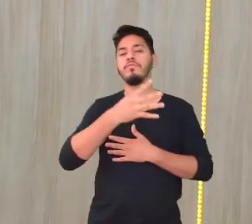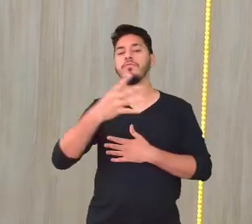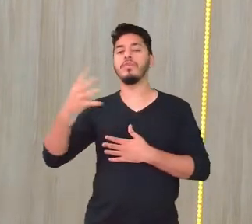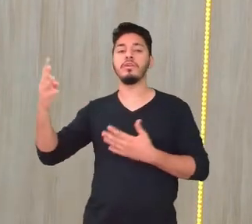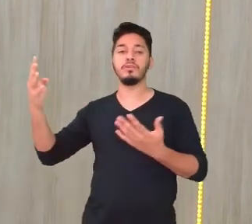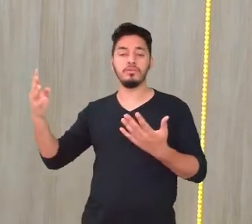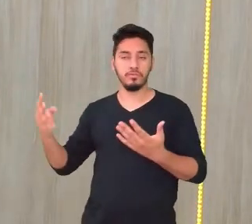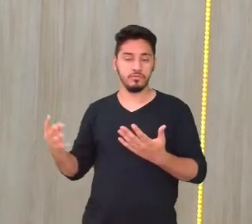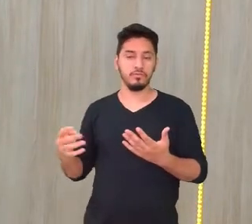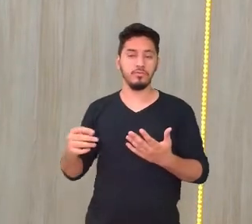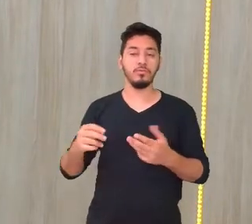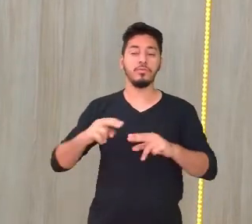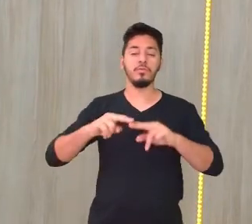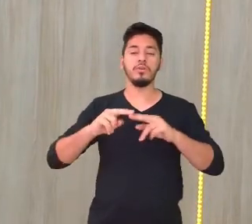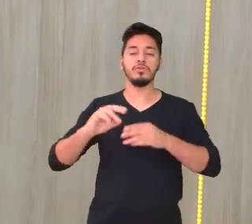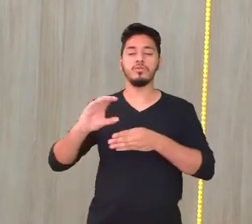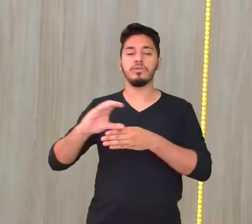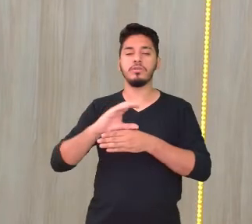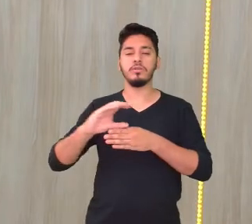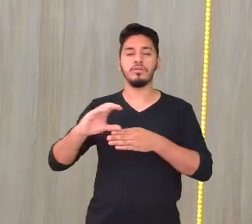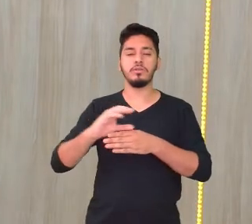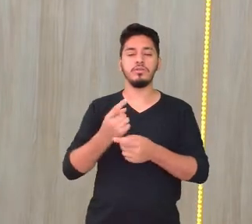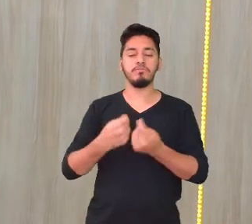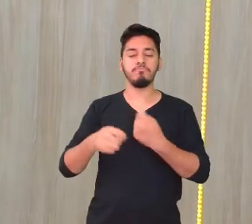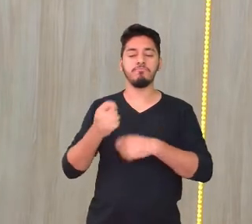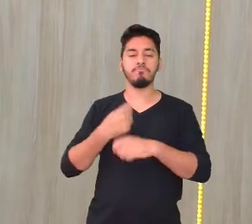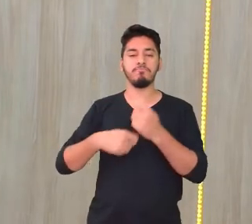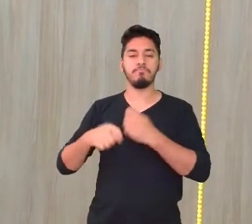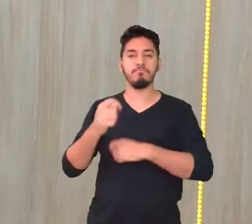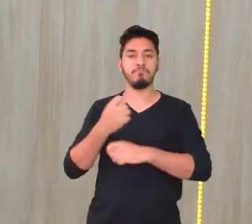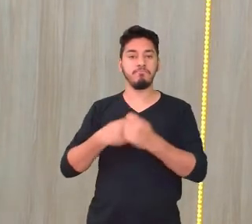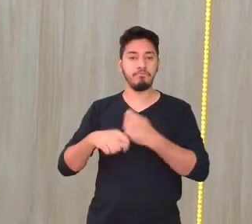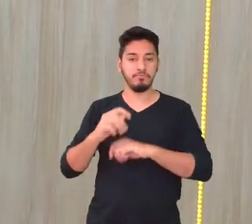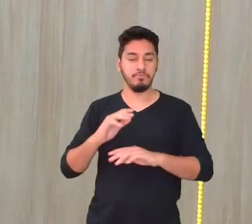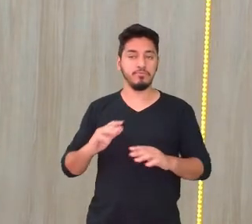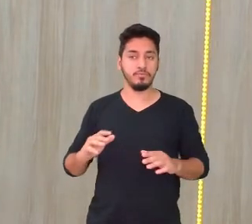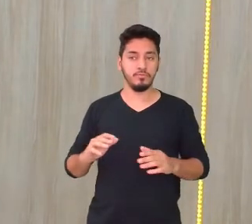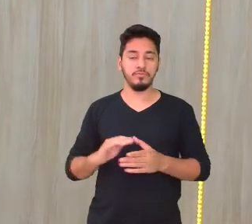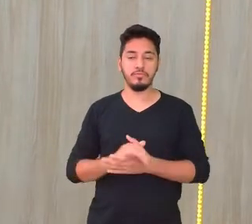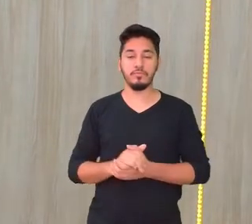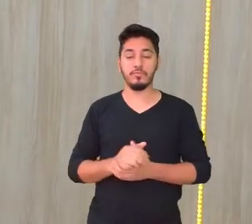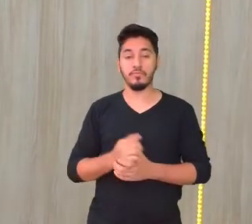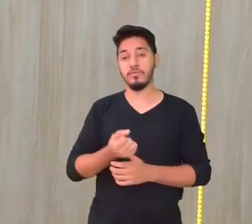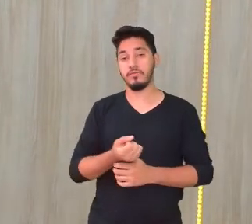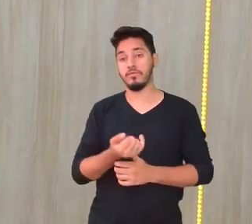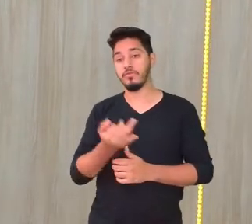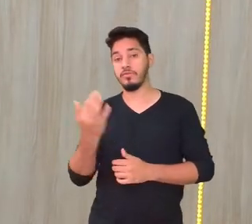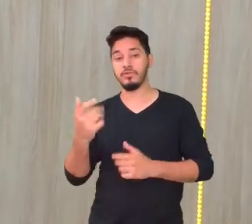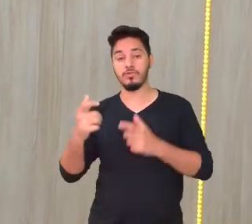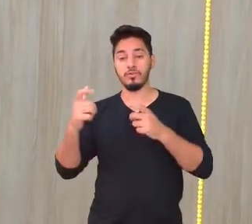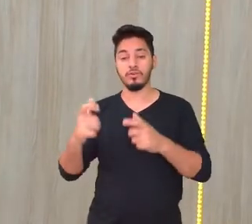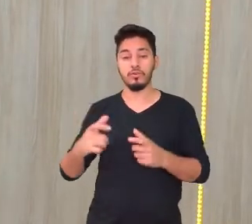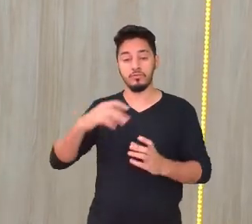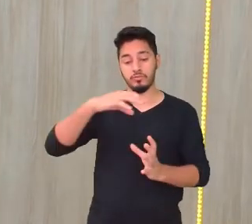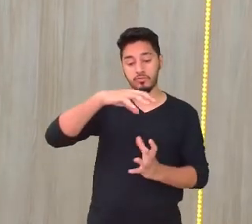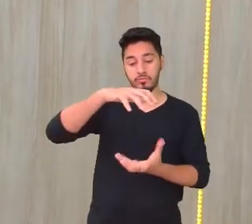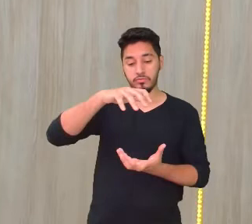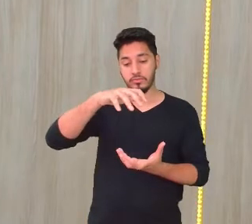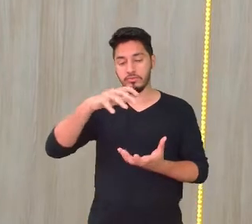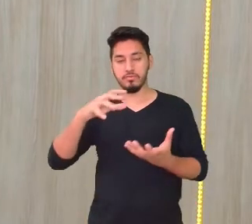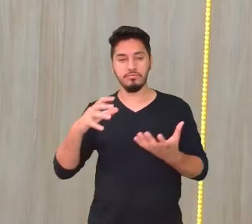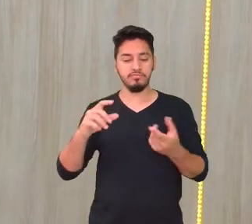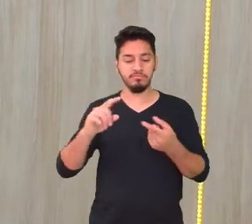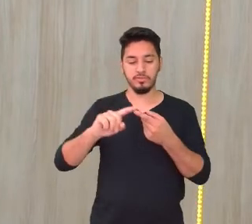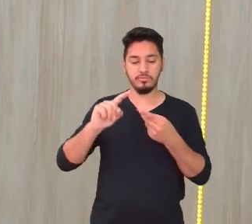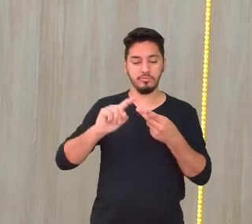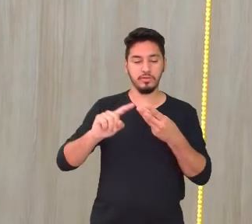crise econômica muito grande, de várias tensões políticas e sociais em várias partes do planeta. Então, junta tudo